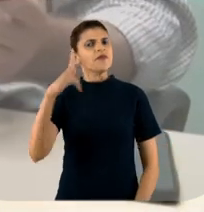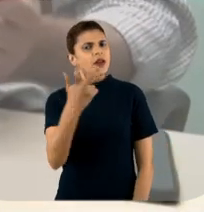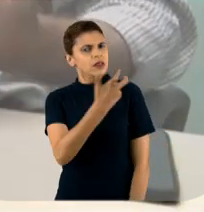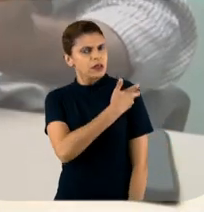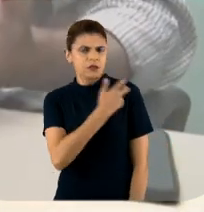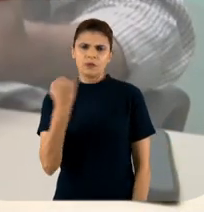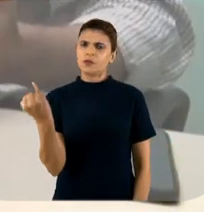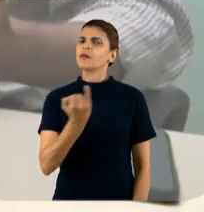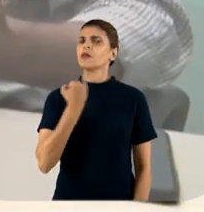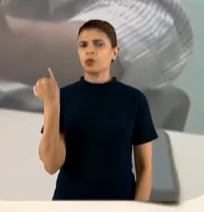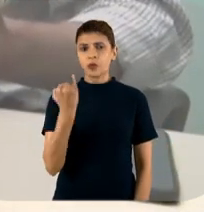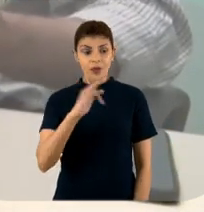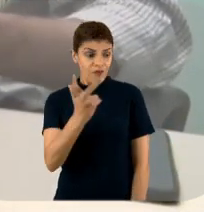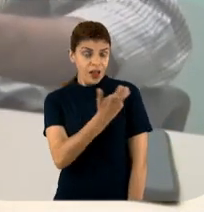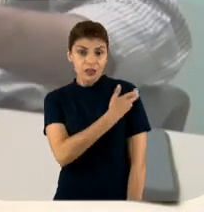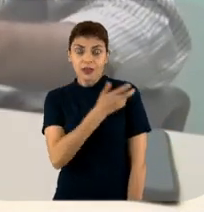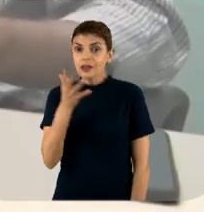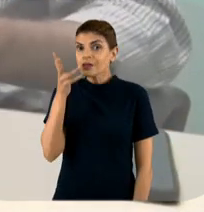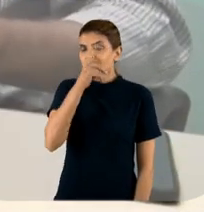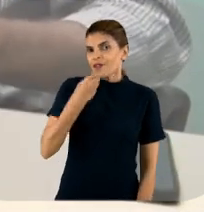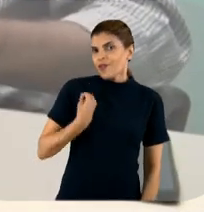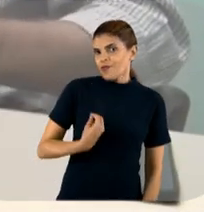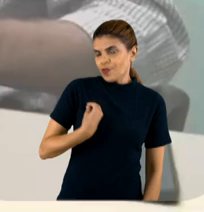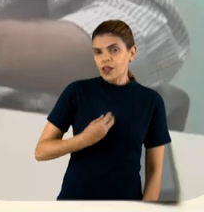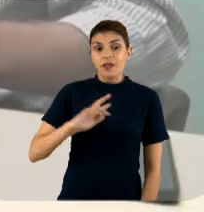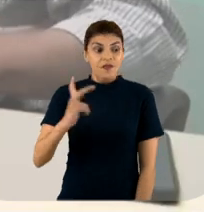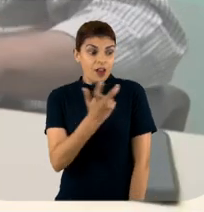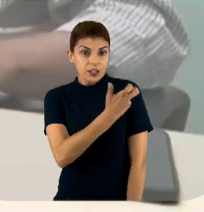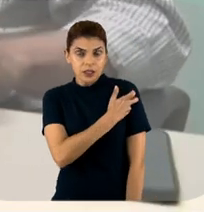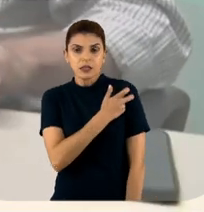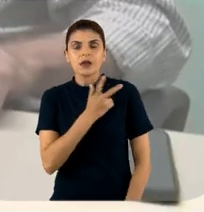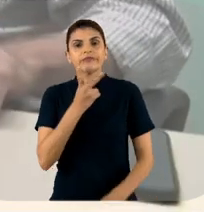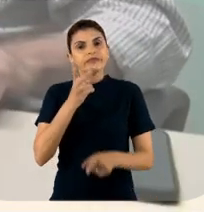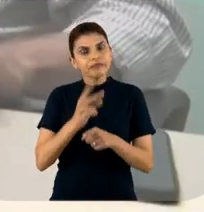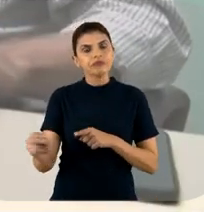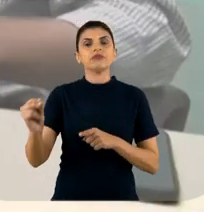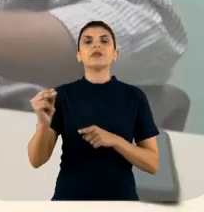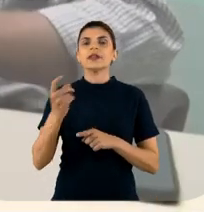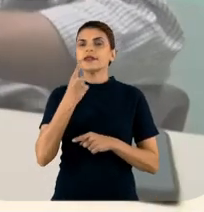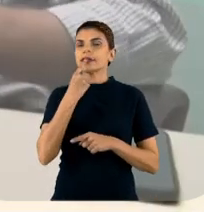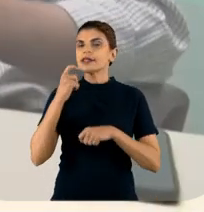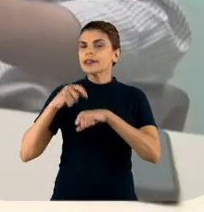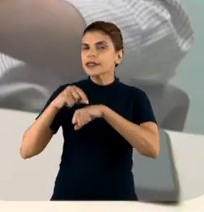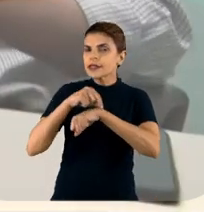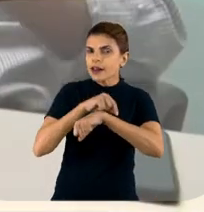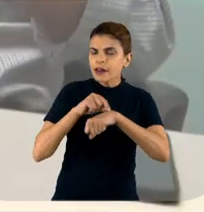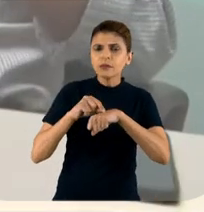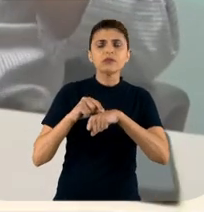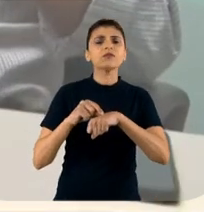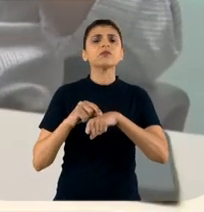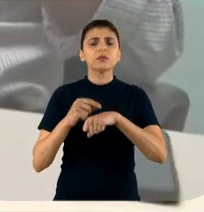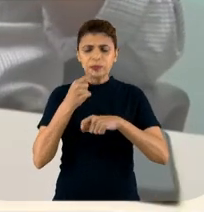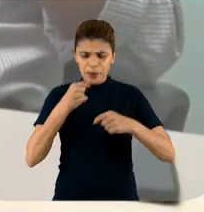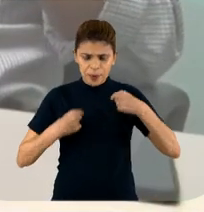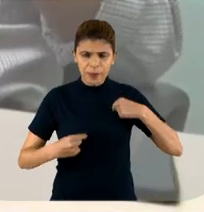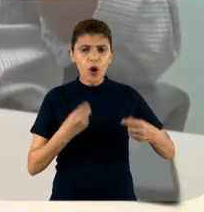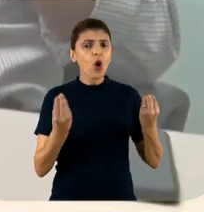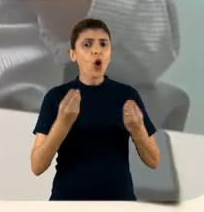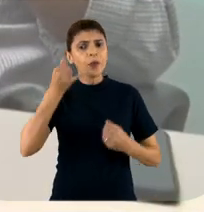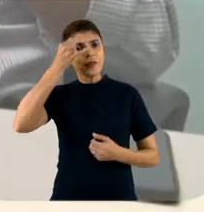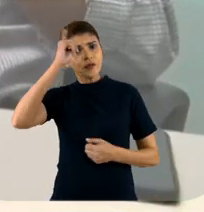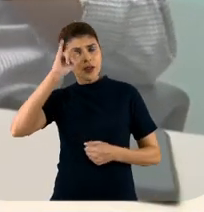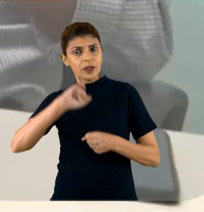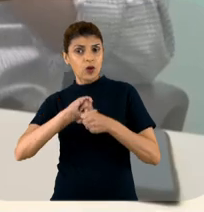eficaz que é a vacina a vacina para sarampa então é necessário nesse momento né que a gente se preocupa ah eh como que a gente Evita o